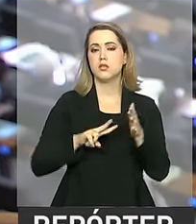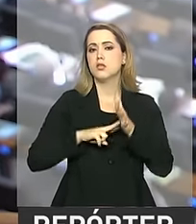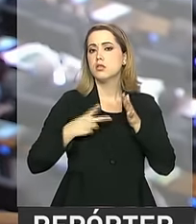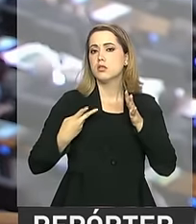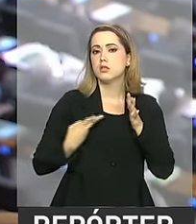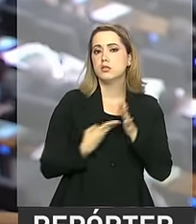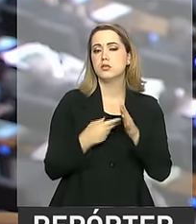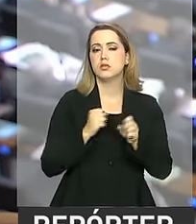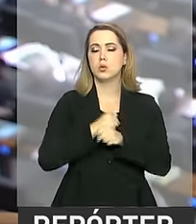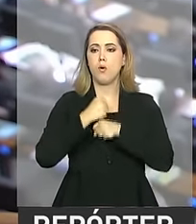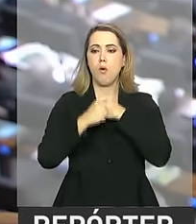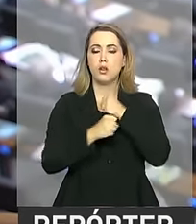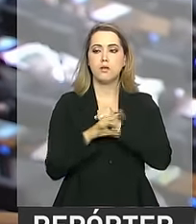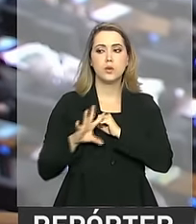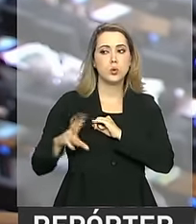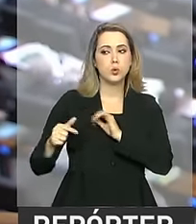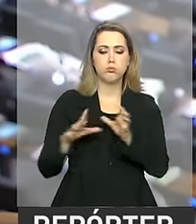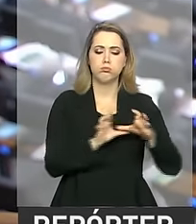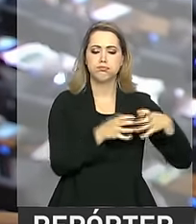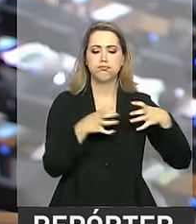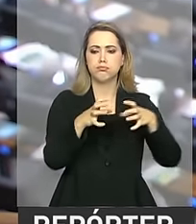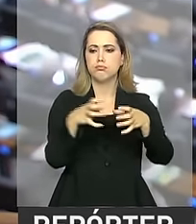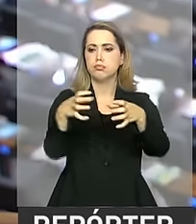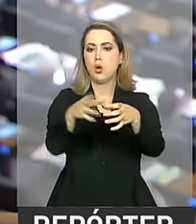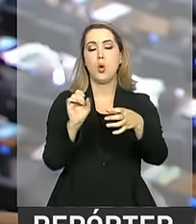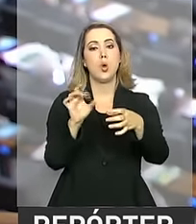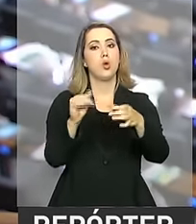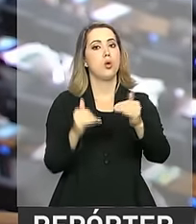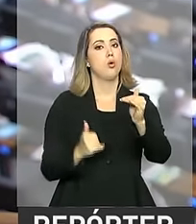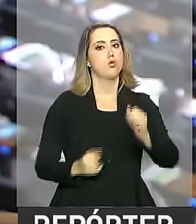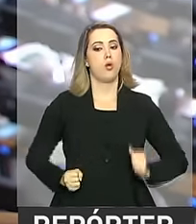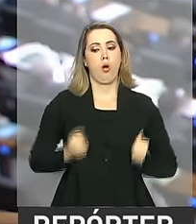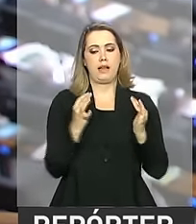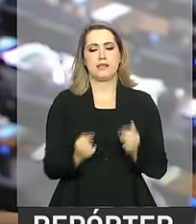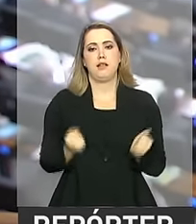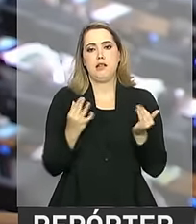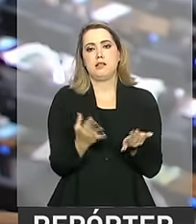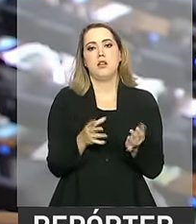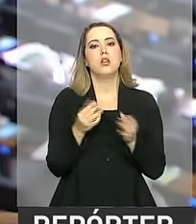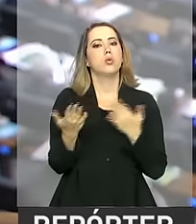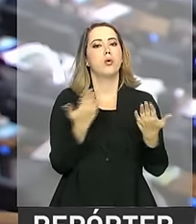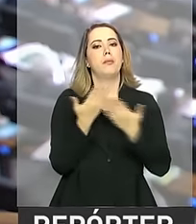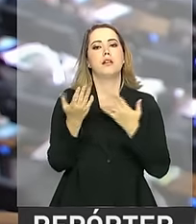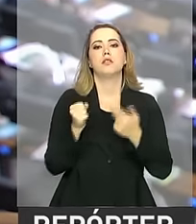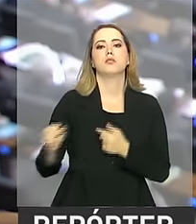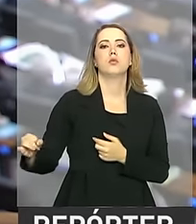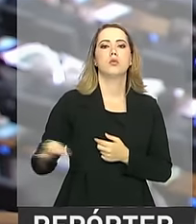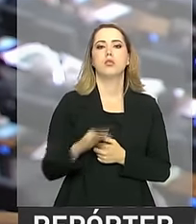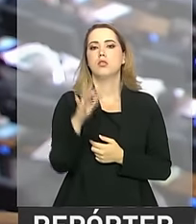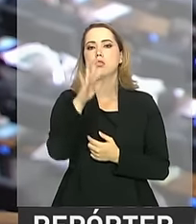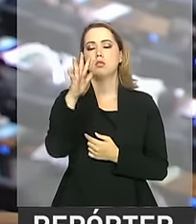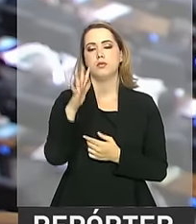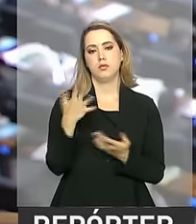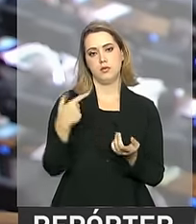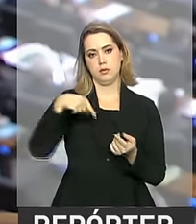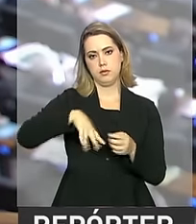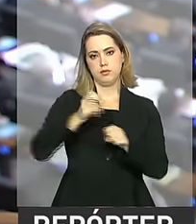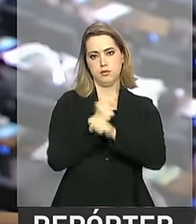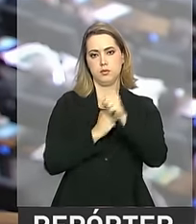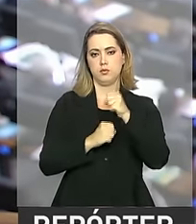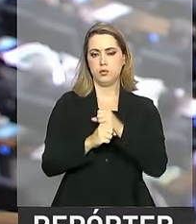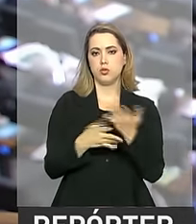que vem, todas as áreas do governo federal só poderão aumentar os gastos pela inflação oficial prevista para esse ano, que é